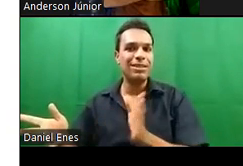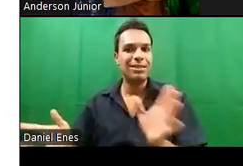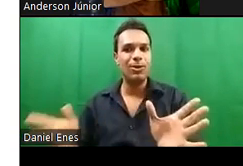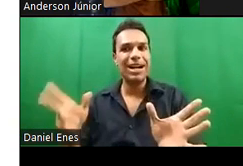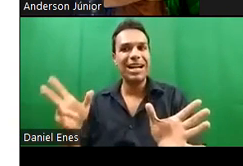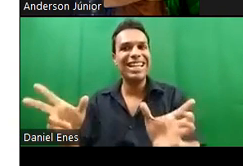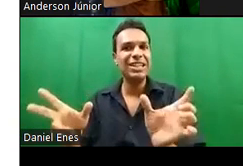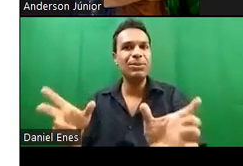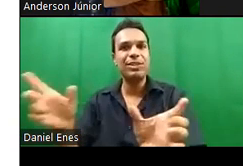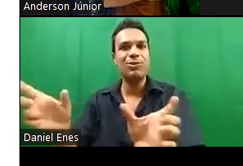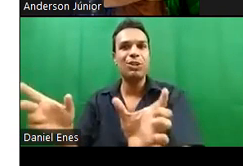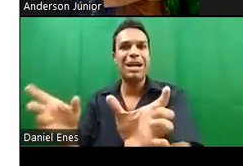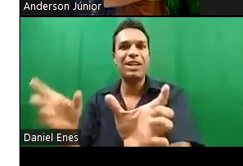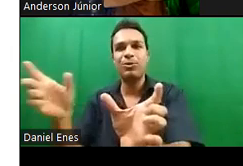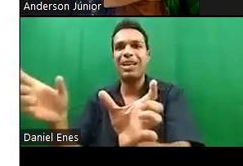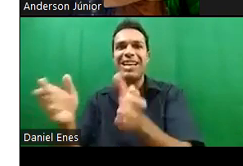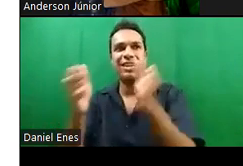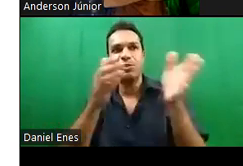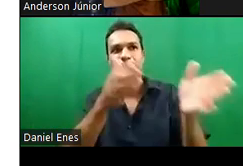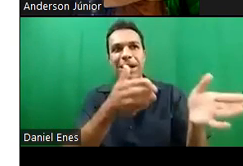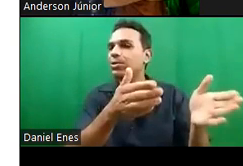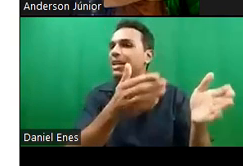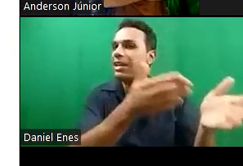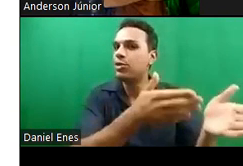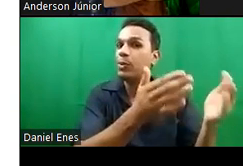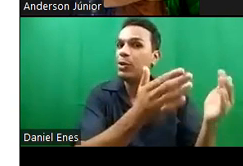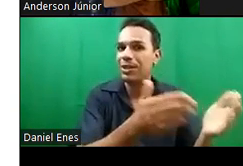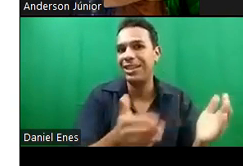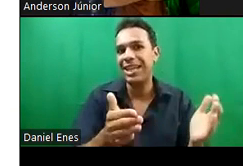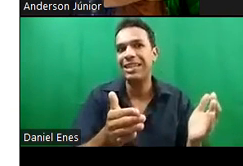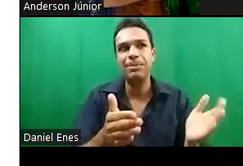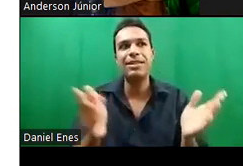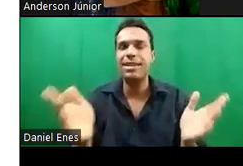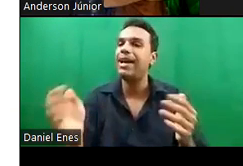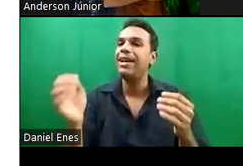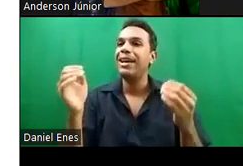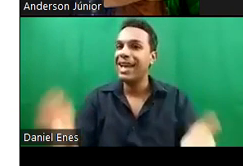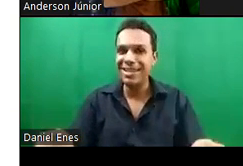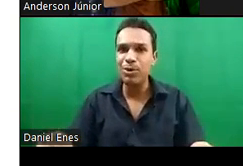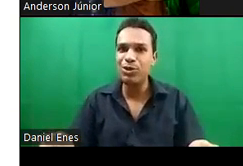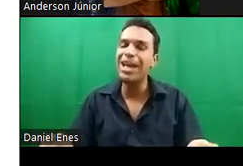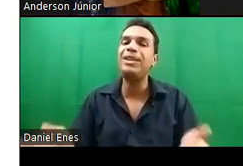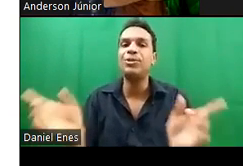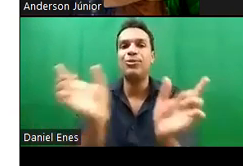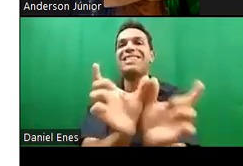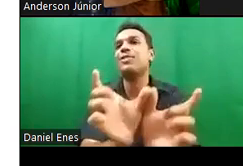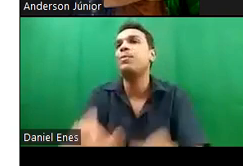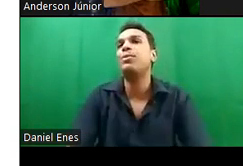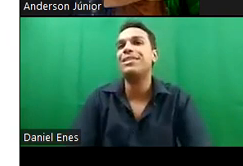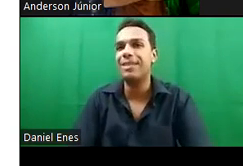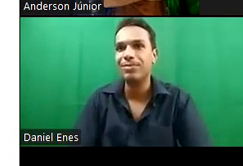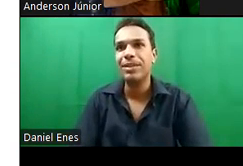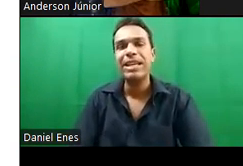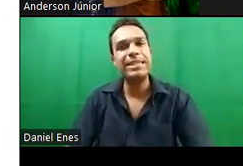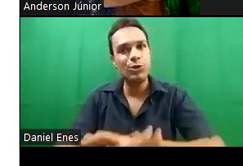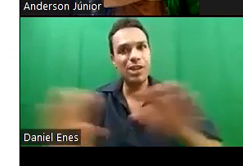na língua portuguesa. Então, cada língua tem suas particularidades. Uma particularidade que eu estou mostrando aqui na Libras quer saber o gênero? Faça a